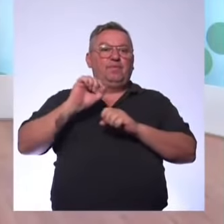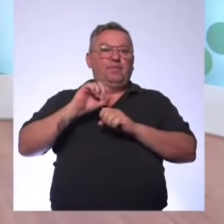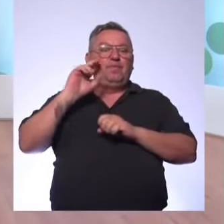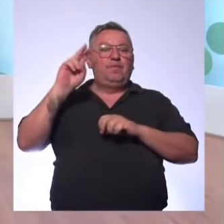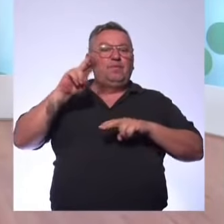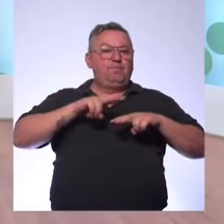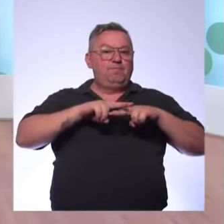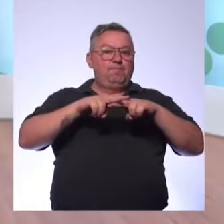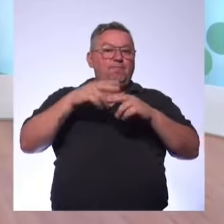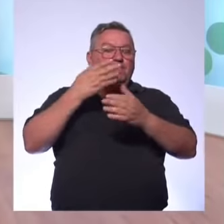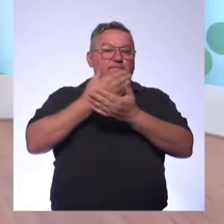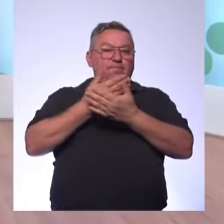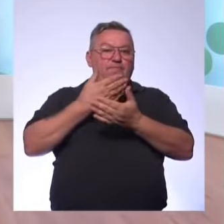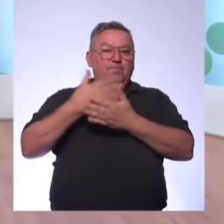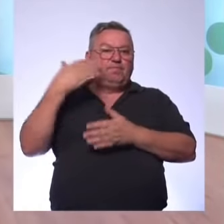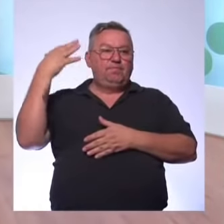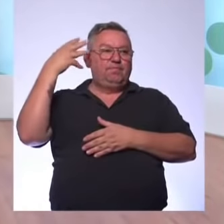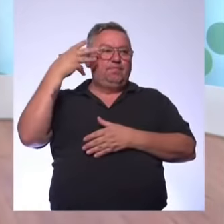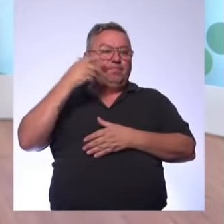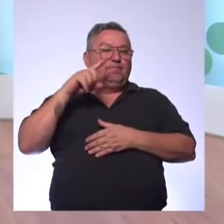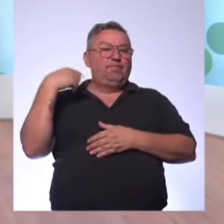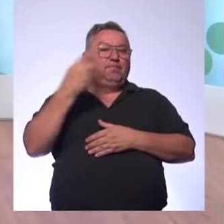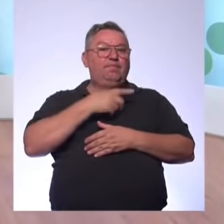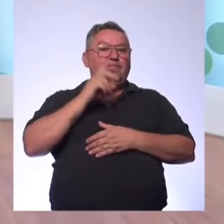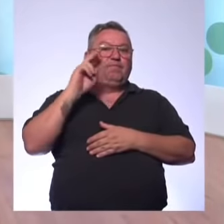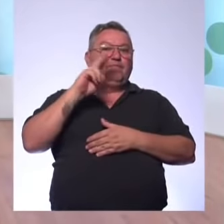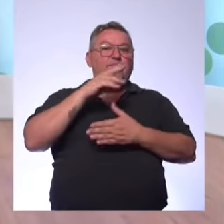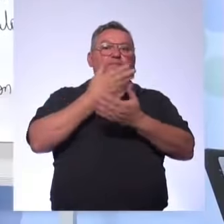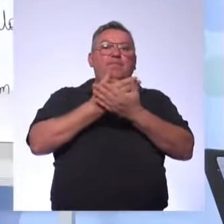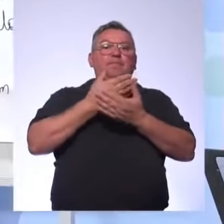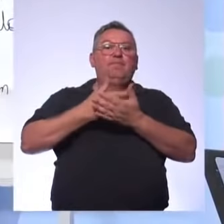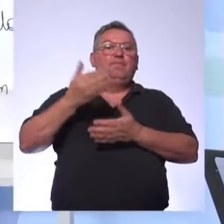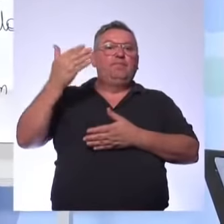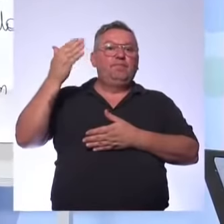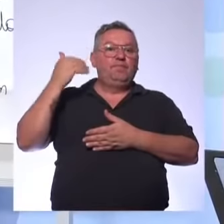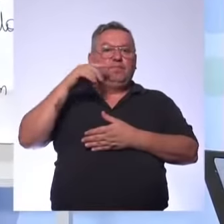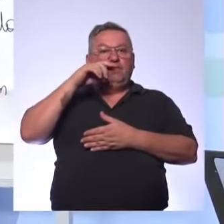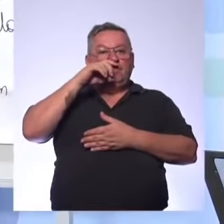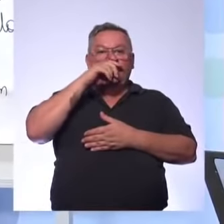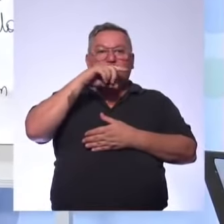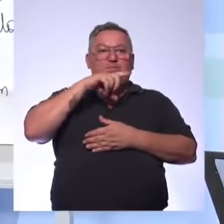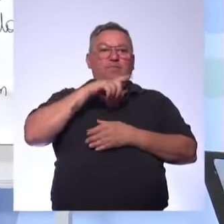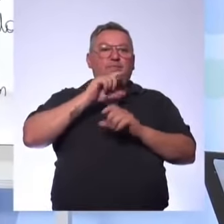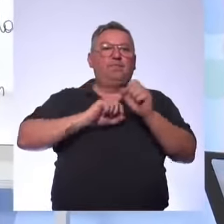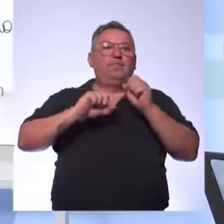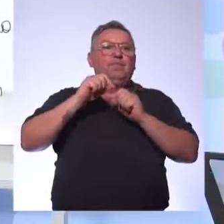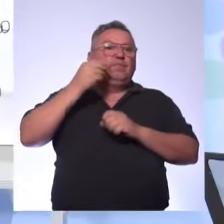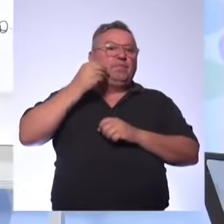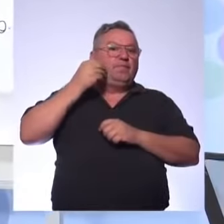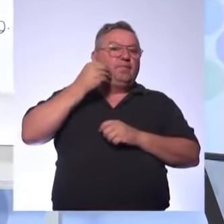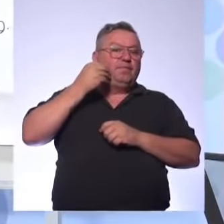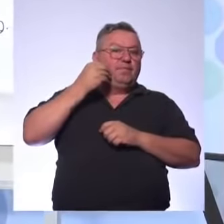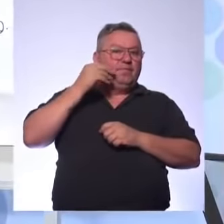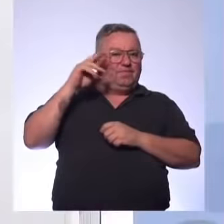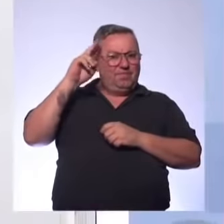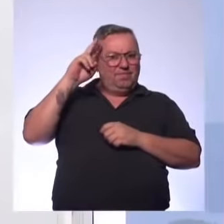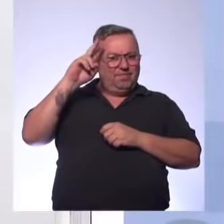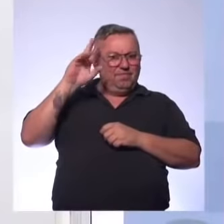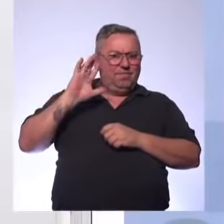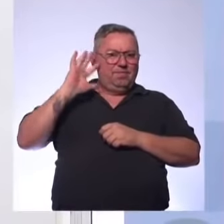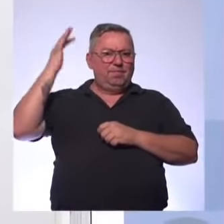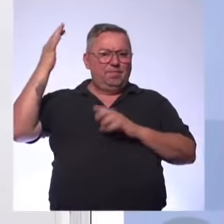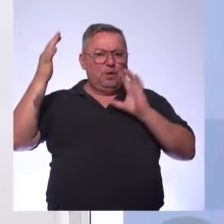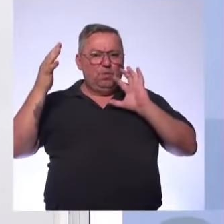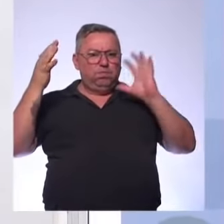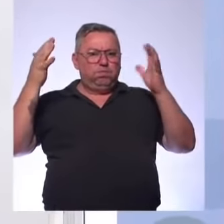da aula, certo? Bonitinho. O que, que nós vimos na aula passada? Have you ever experienced a natural disaster? Você já